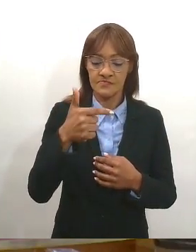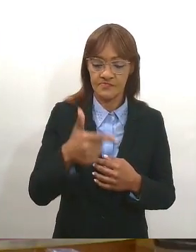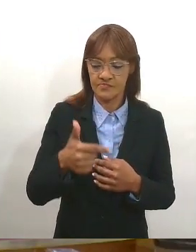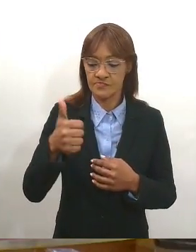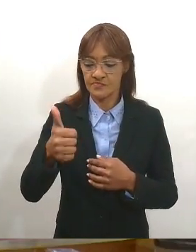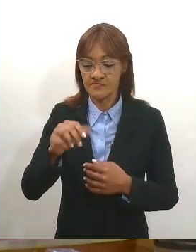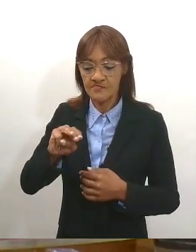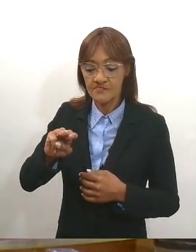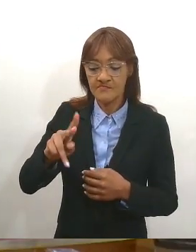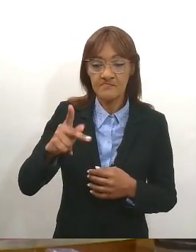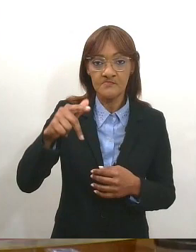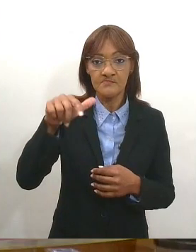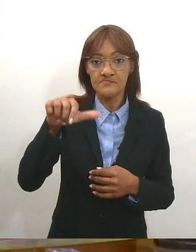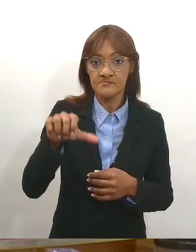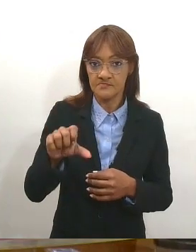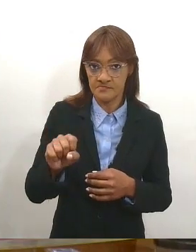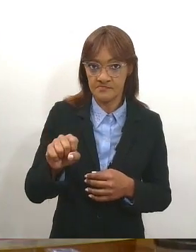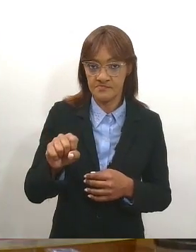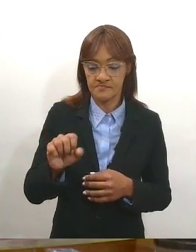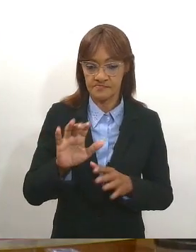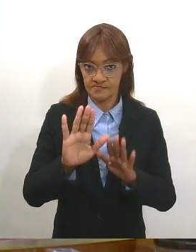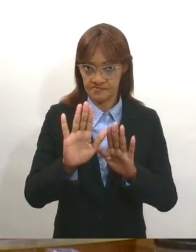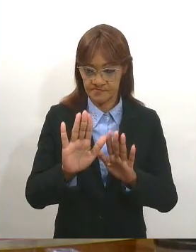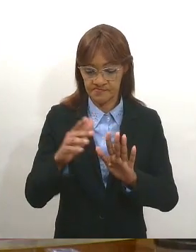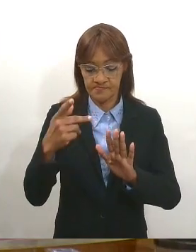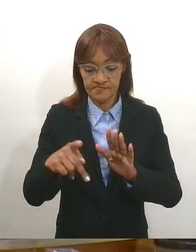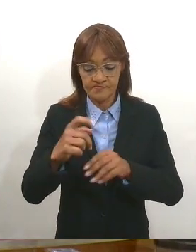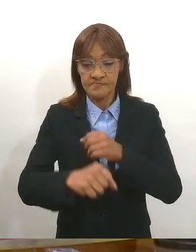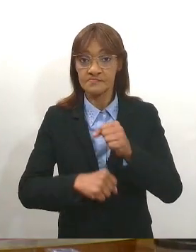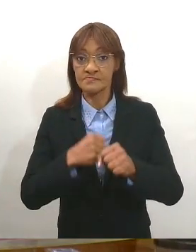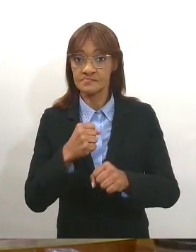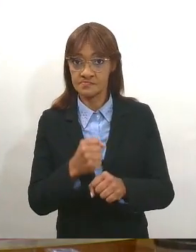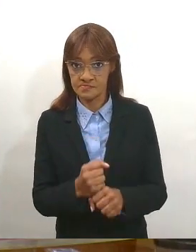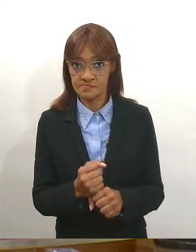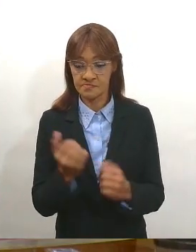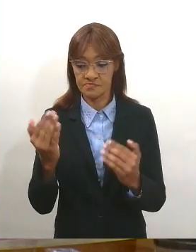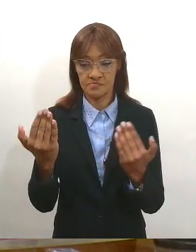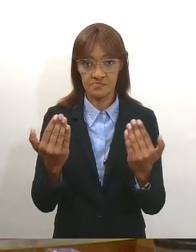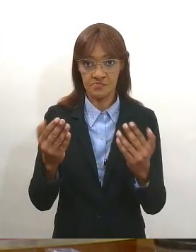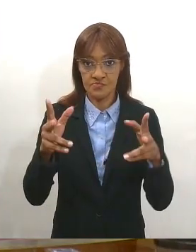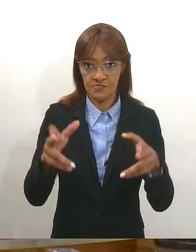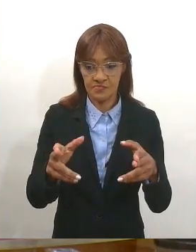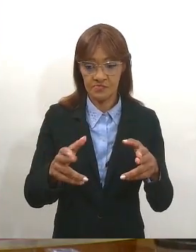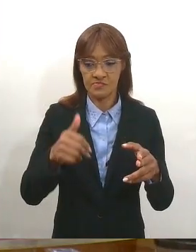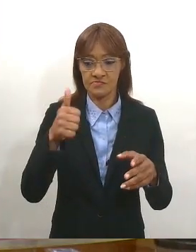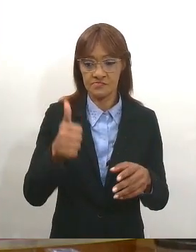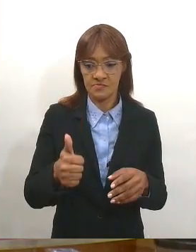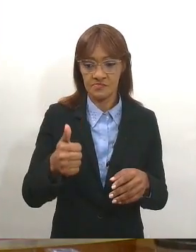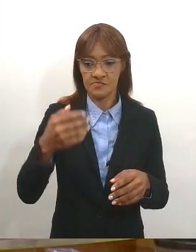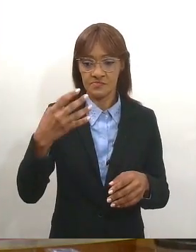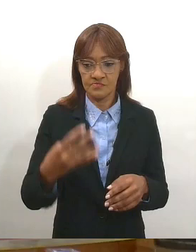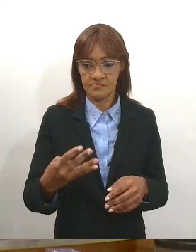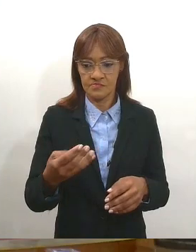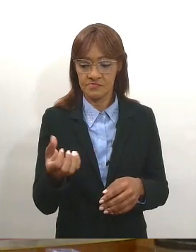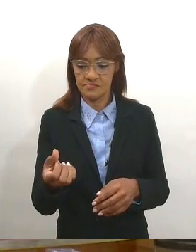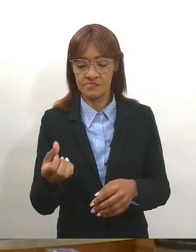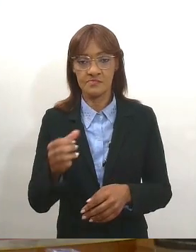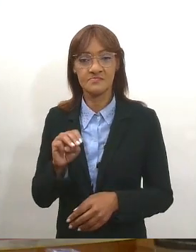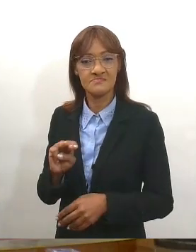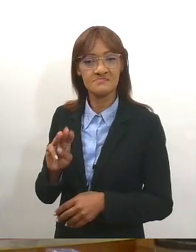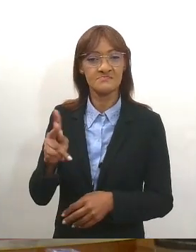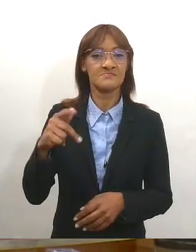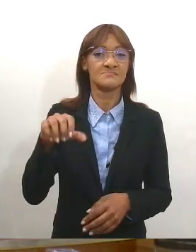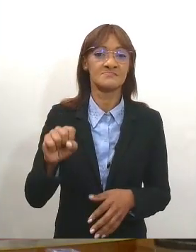Esse ano o DETRAN já arrecadou no mesmo período 146 milhões. Saiu de 121 para